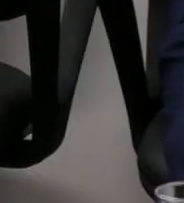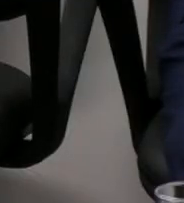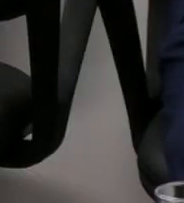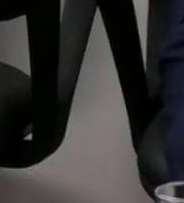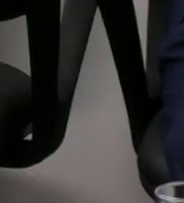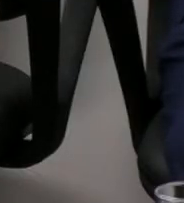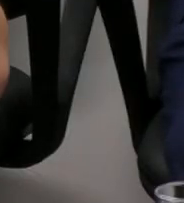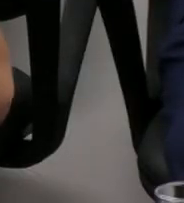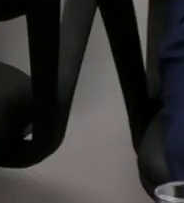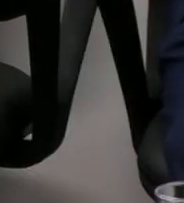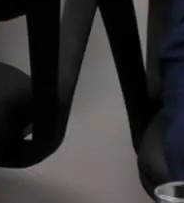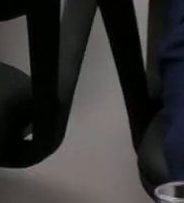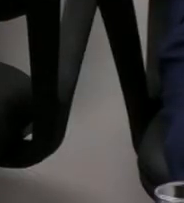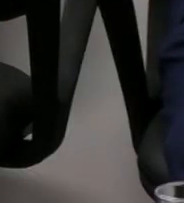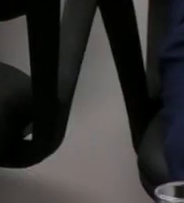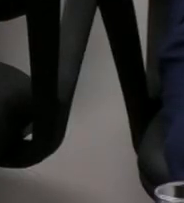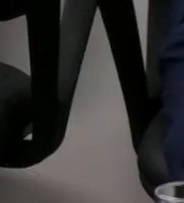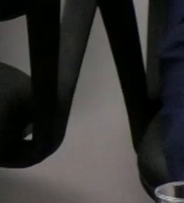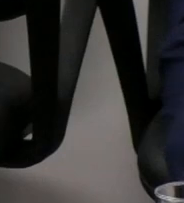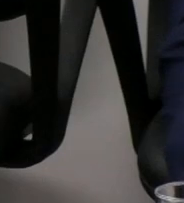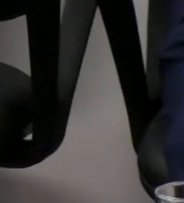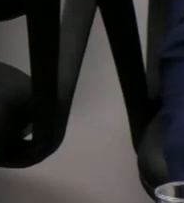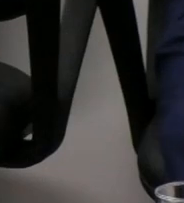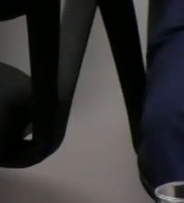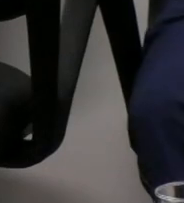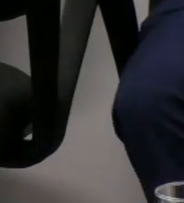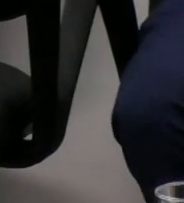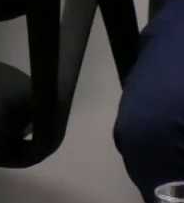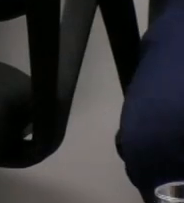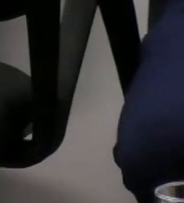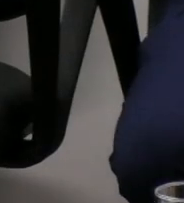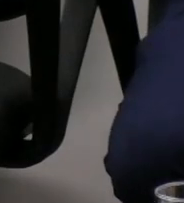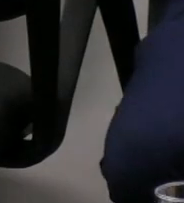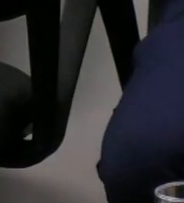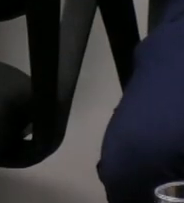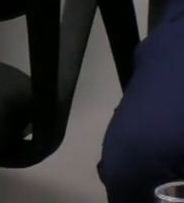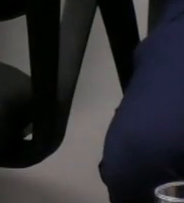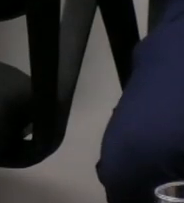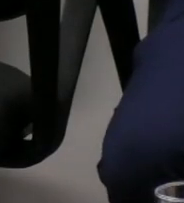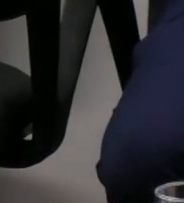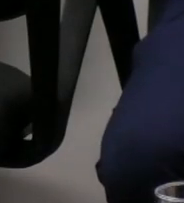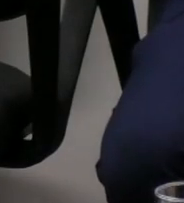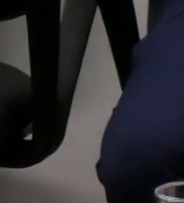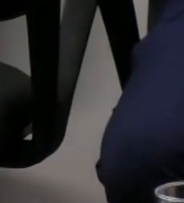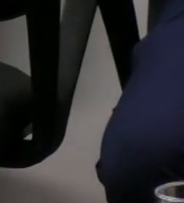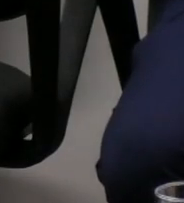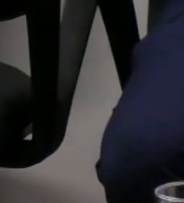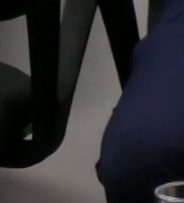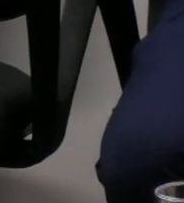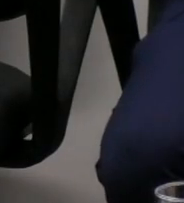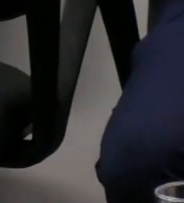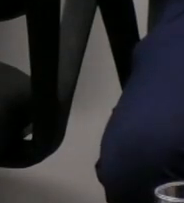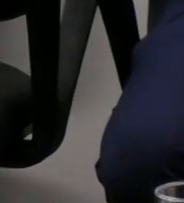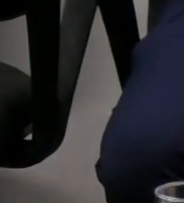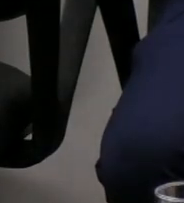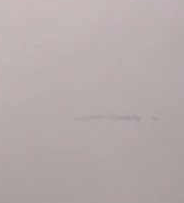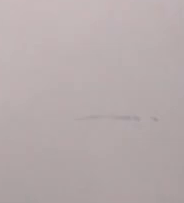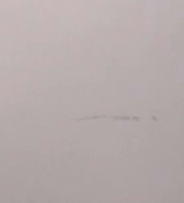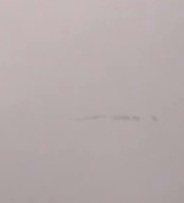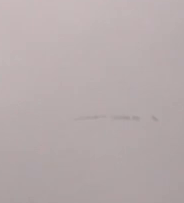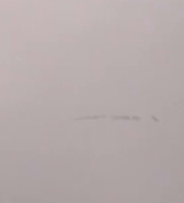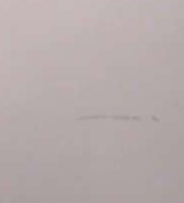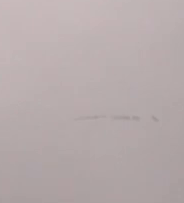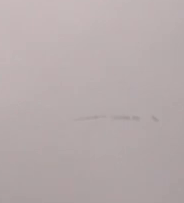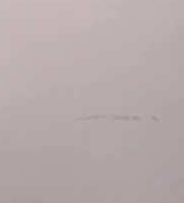de Mangaratiba que tava na Bahia de Guanabara e a outra não vou me Recordar bem foram duas embarcações duas